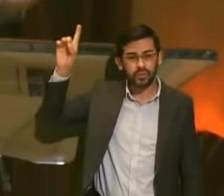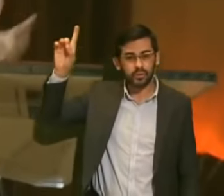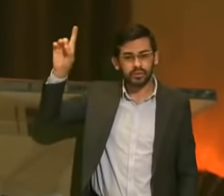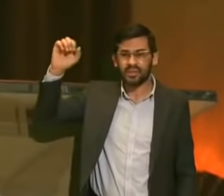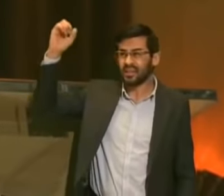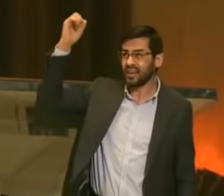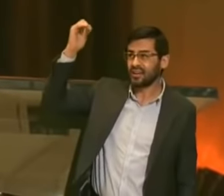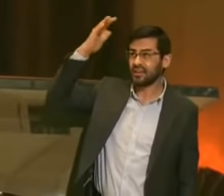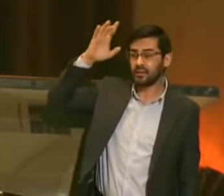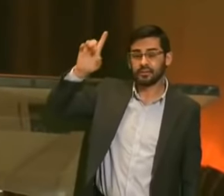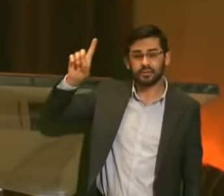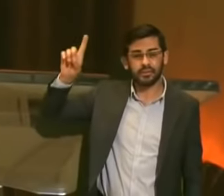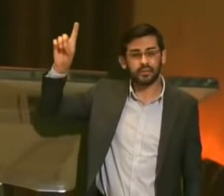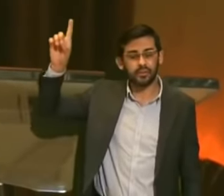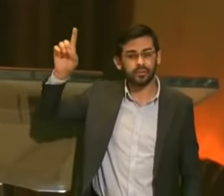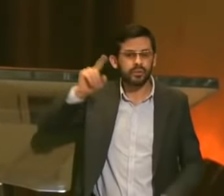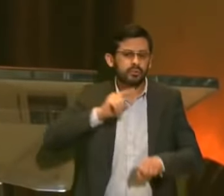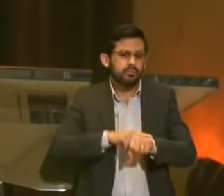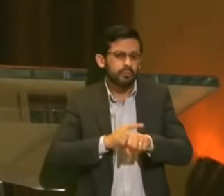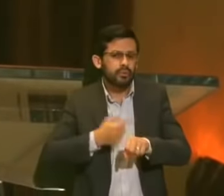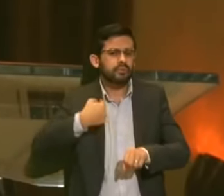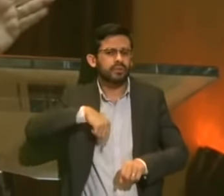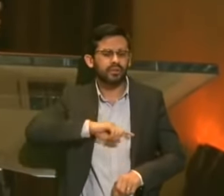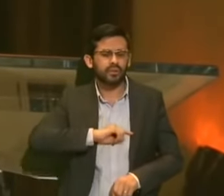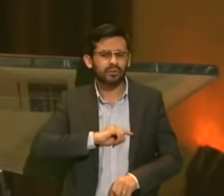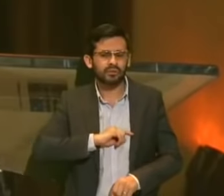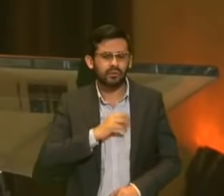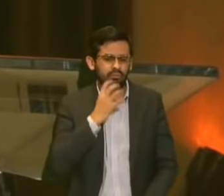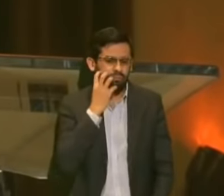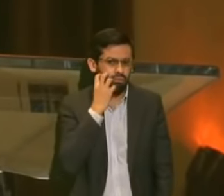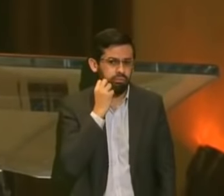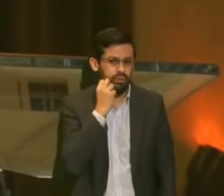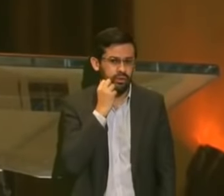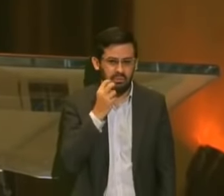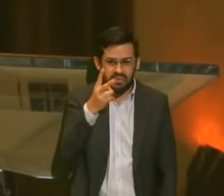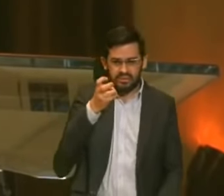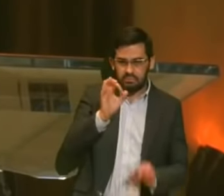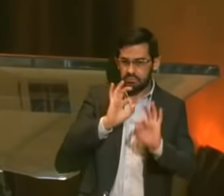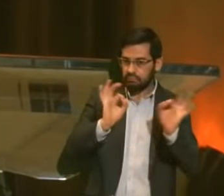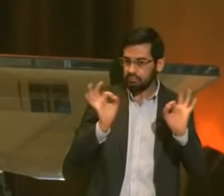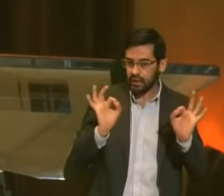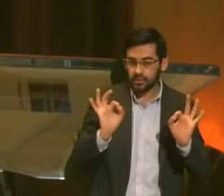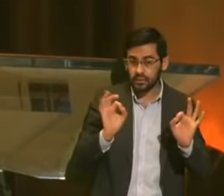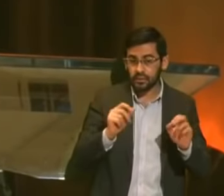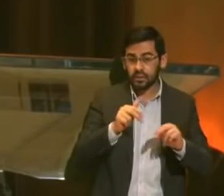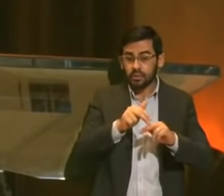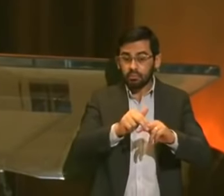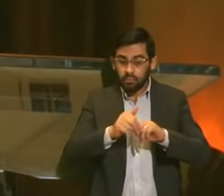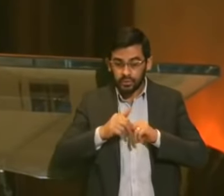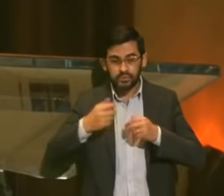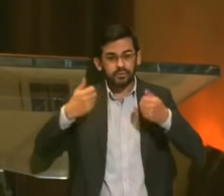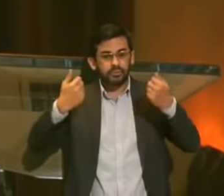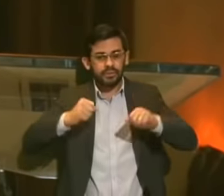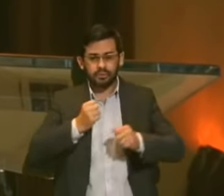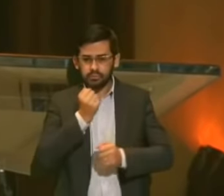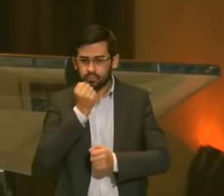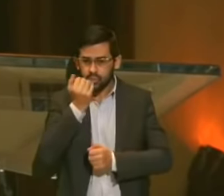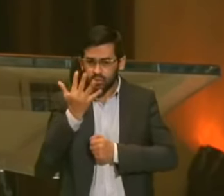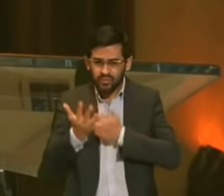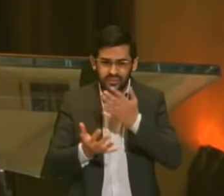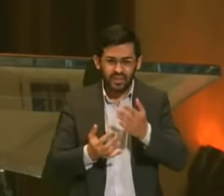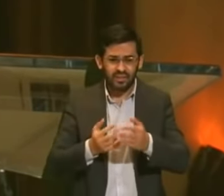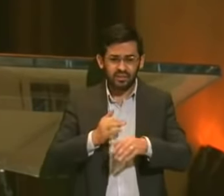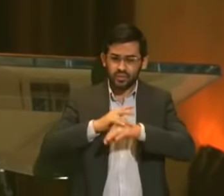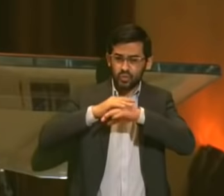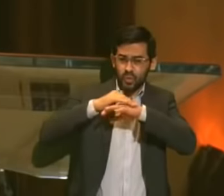da graça de Deus. E quando a gente está assim amargo, a gente não enxerga nada disso. Por isso nós precisamos confessar a doença